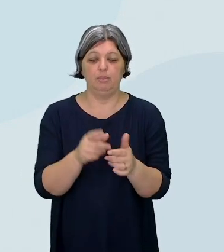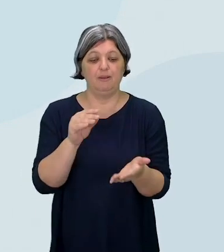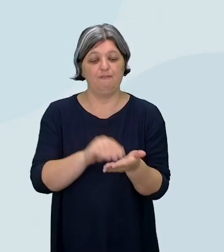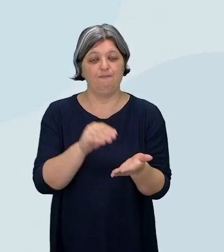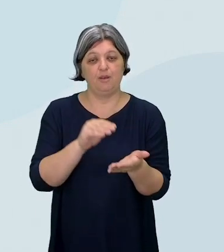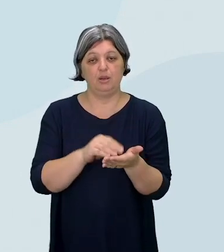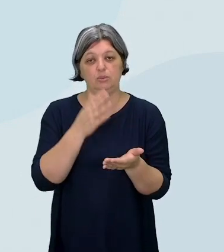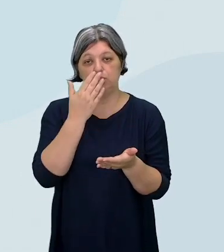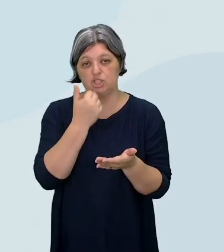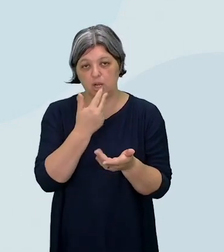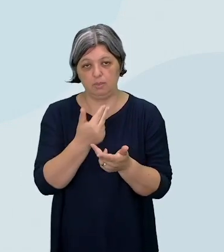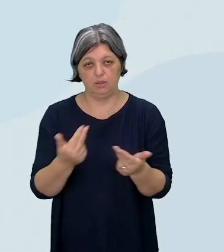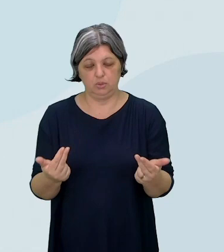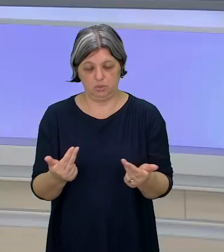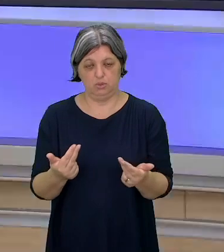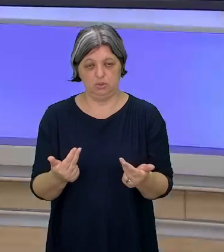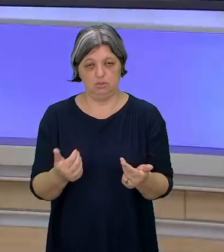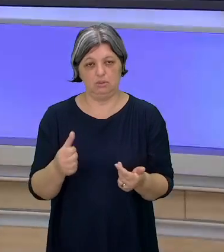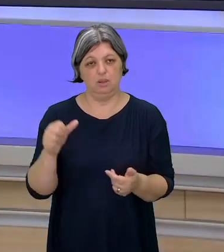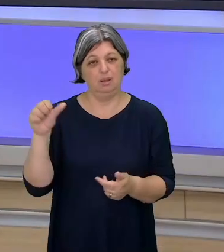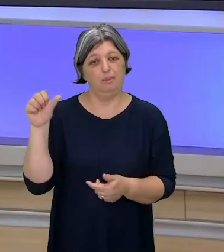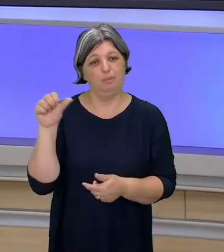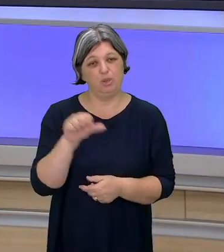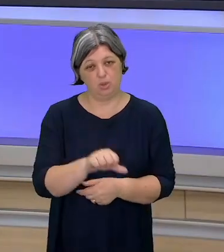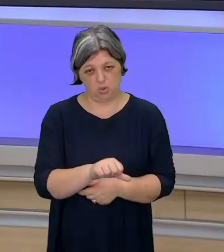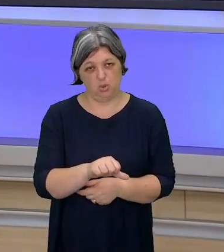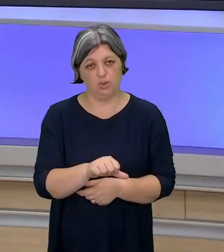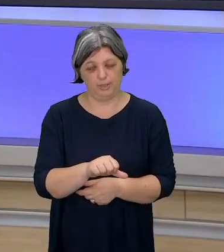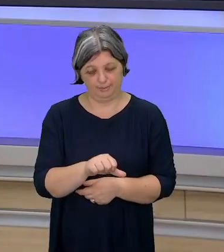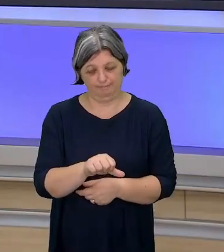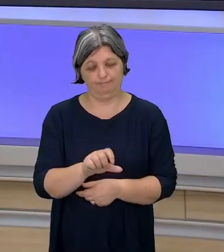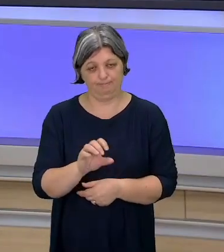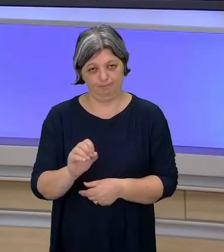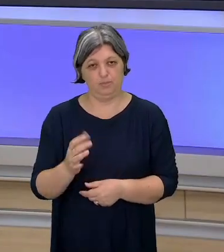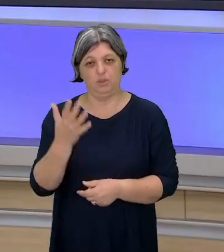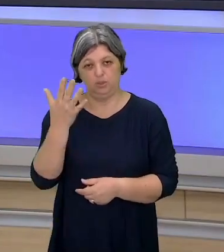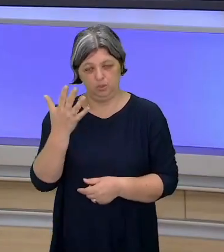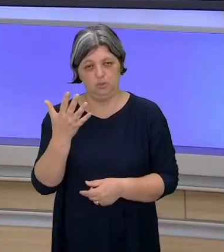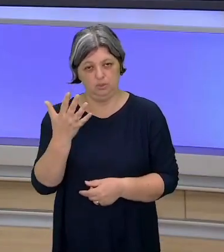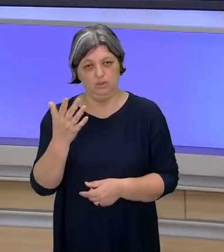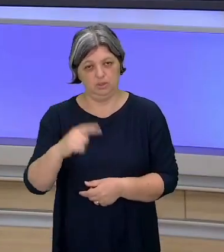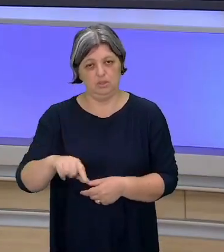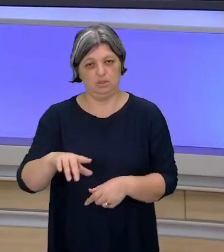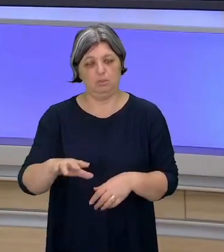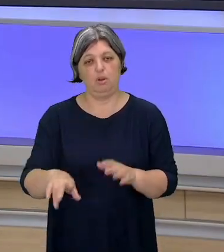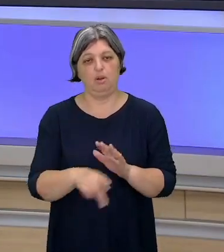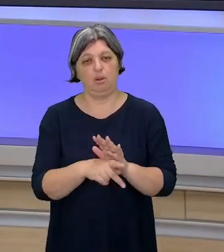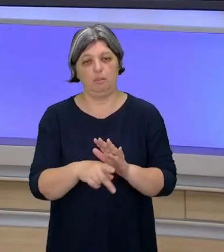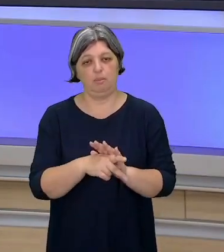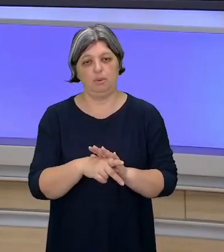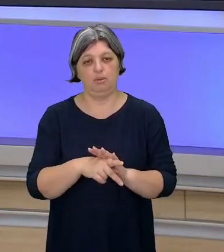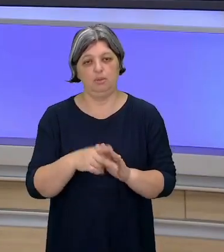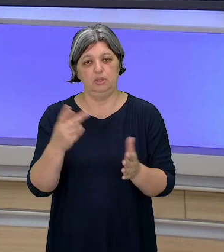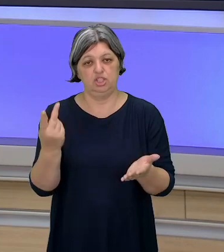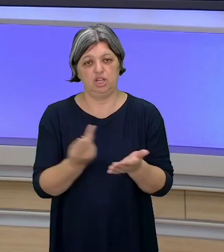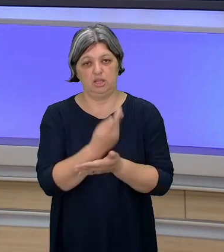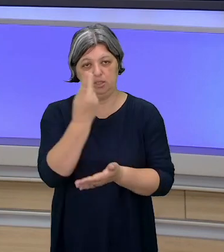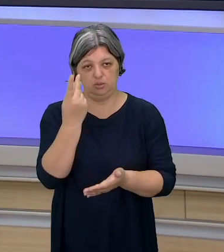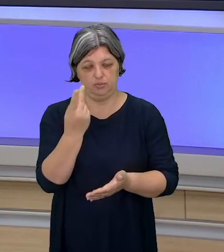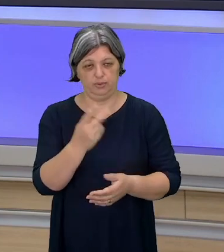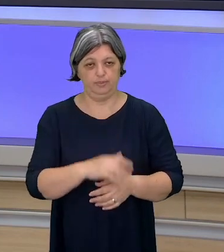alimentos ela acaba piorando certas situações que já estão acontecendo. Só que aí,